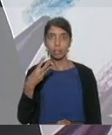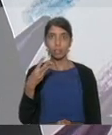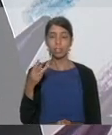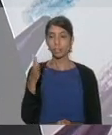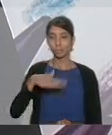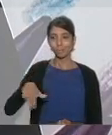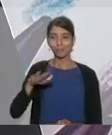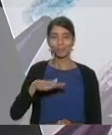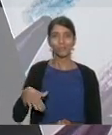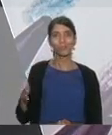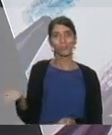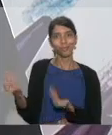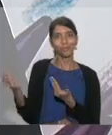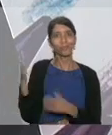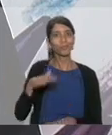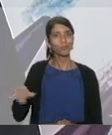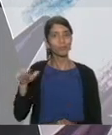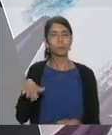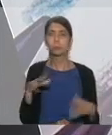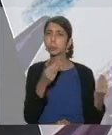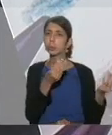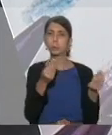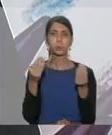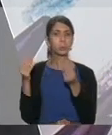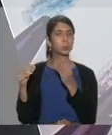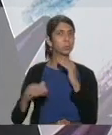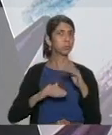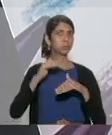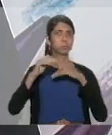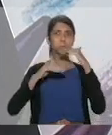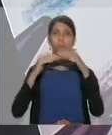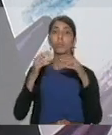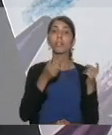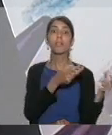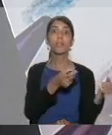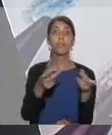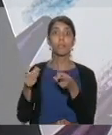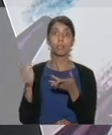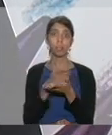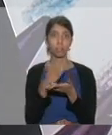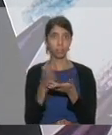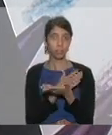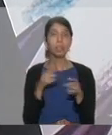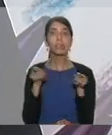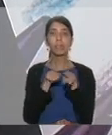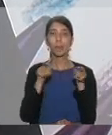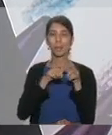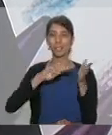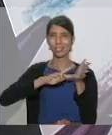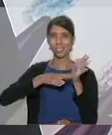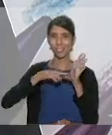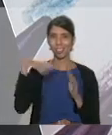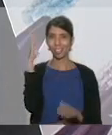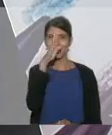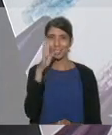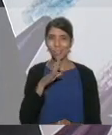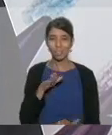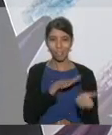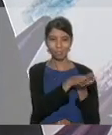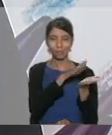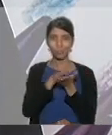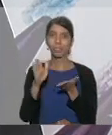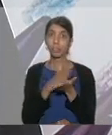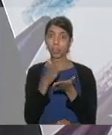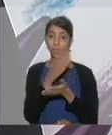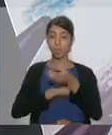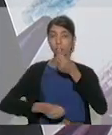público infanto-juvenil foi o que registrou o maior número de crescimento nas vendas dos livros. E segundo o Sindicato Nacional dos Editores,